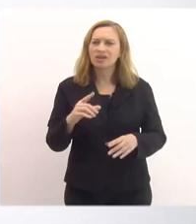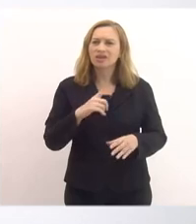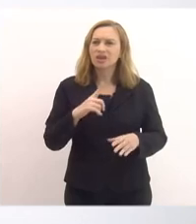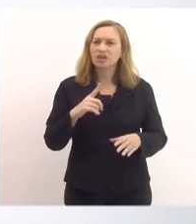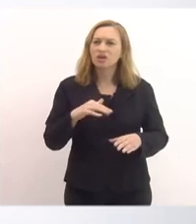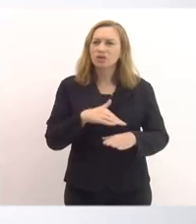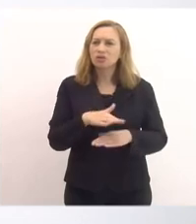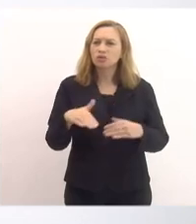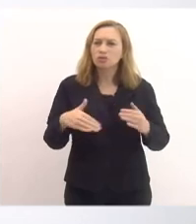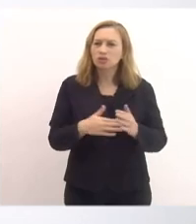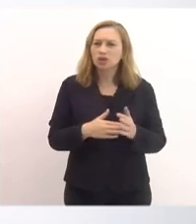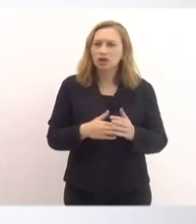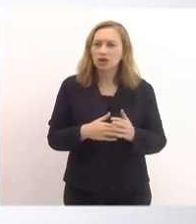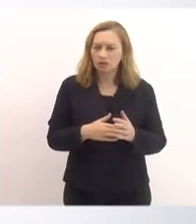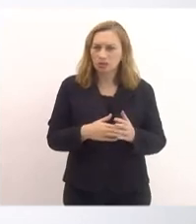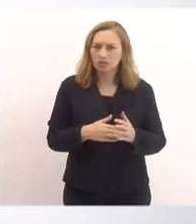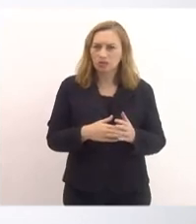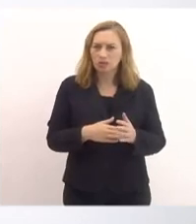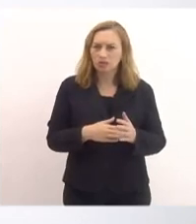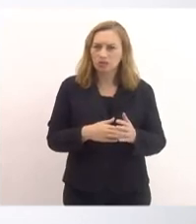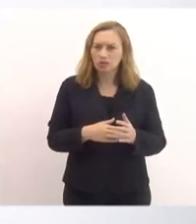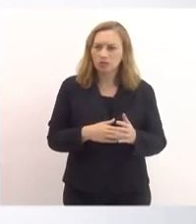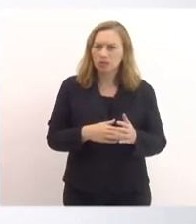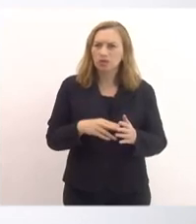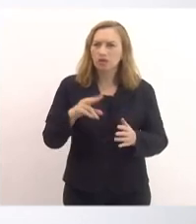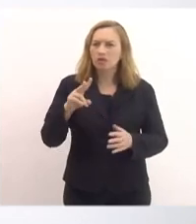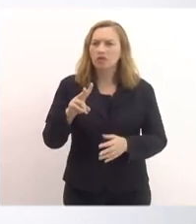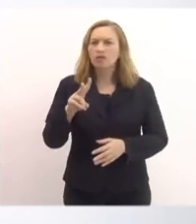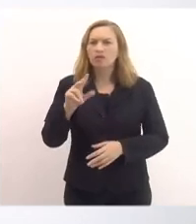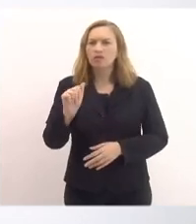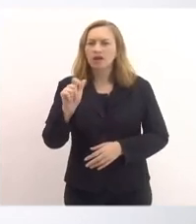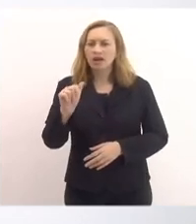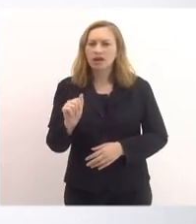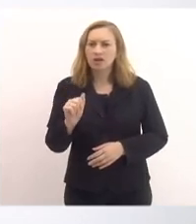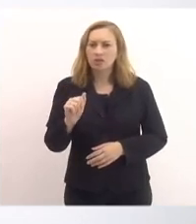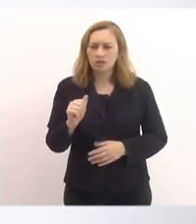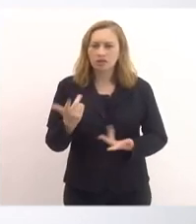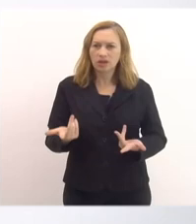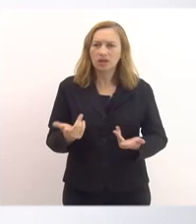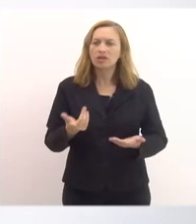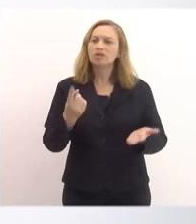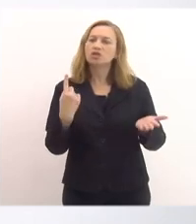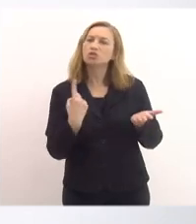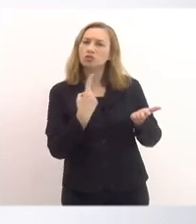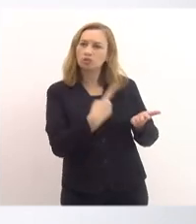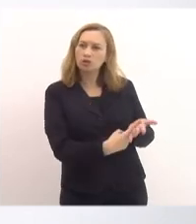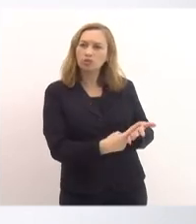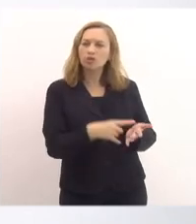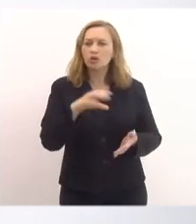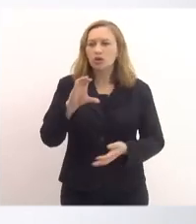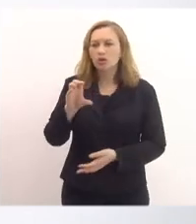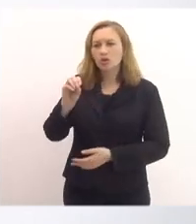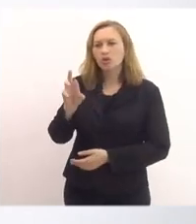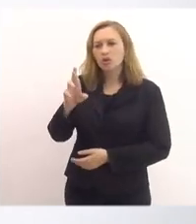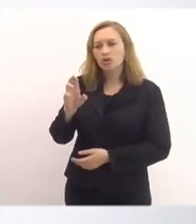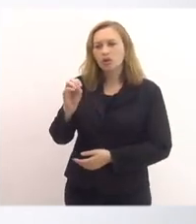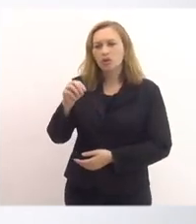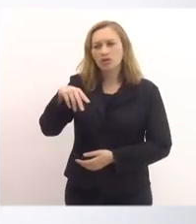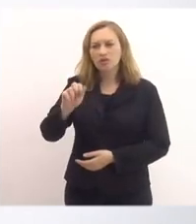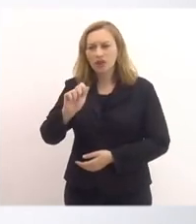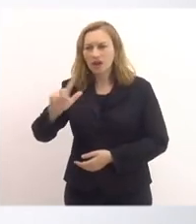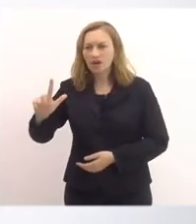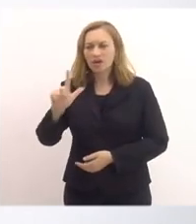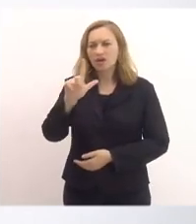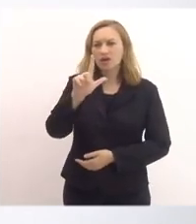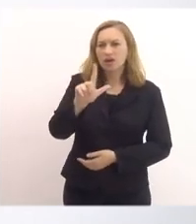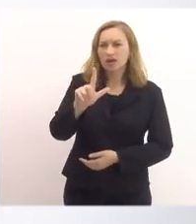então, deixo um compromisso aqui, até firmado pelo Coronel Leandro, e já está em andamento